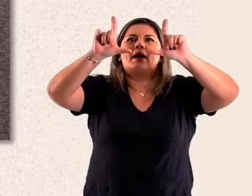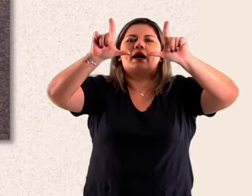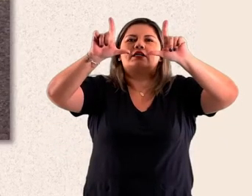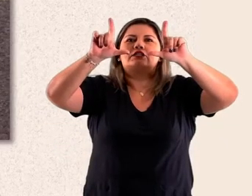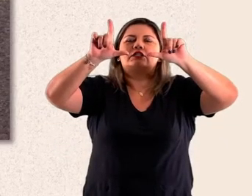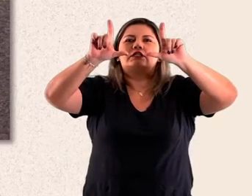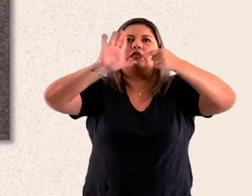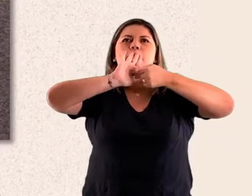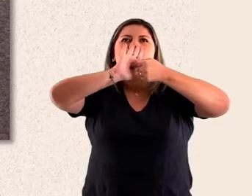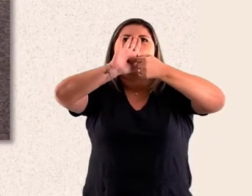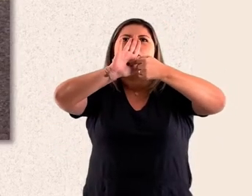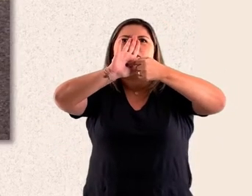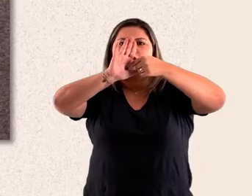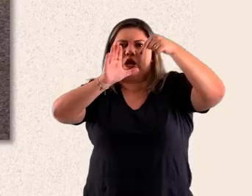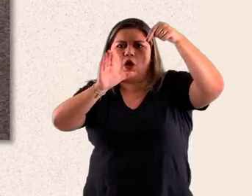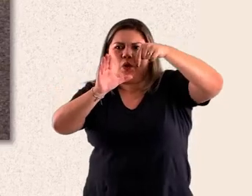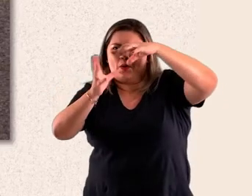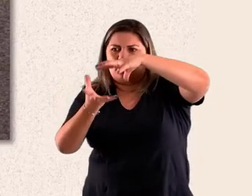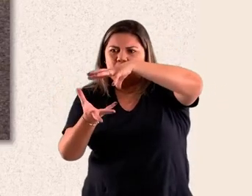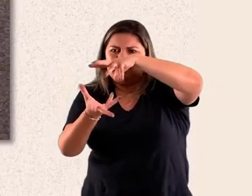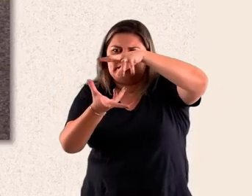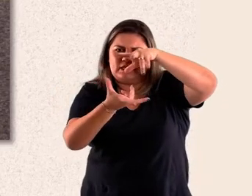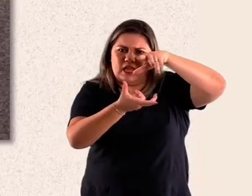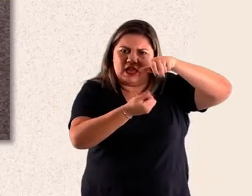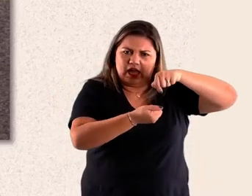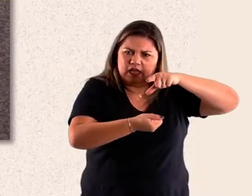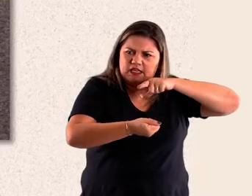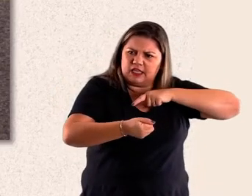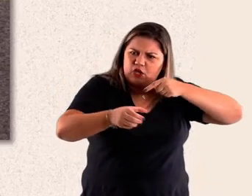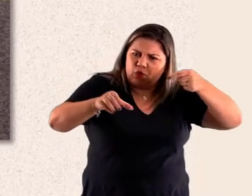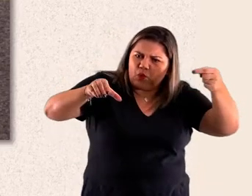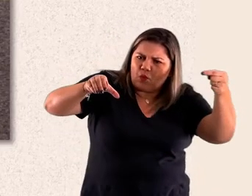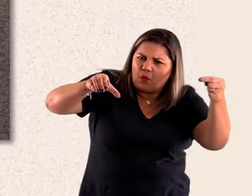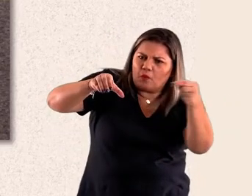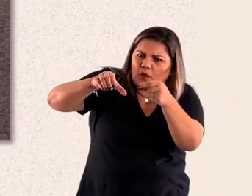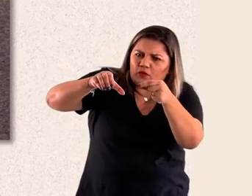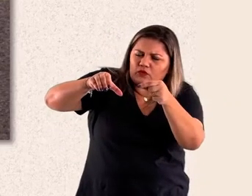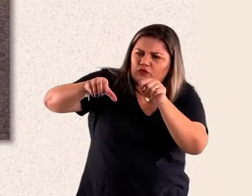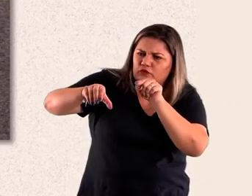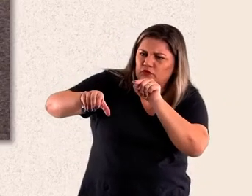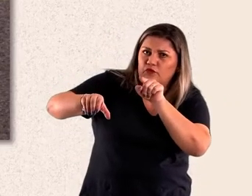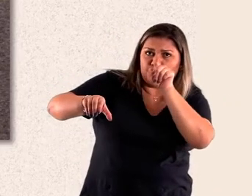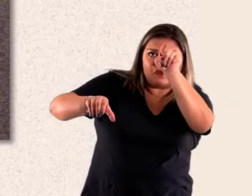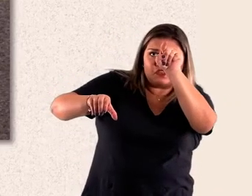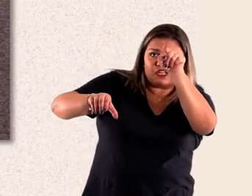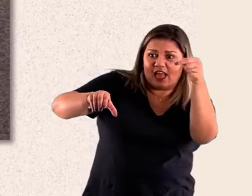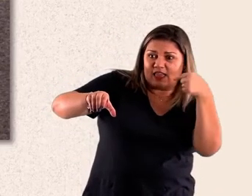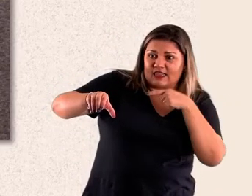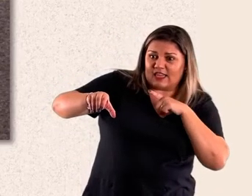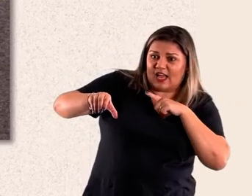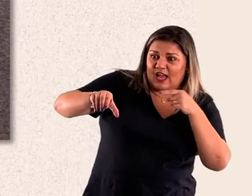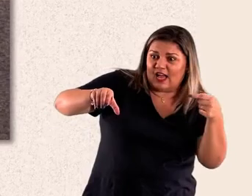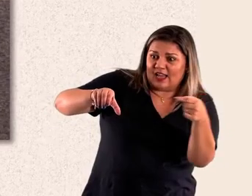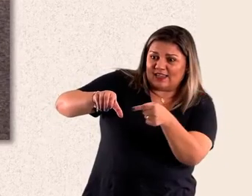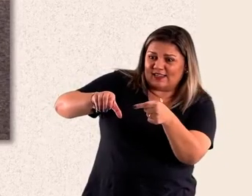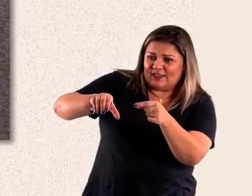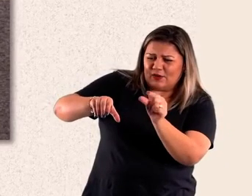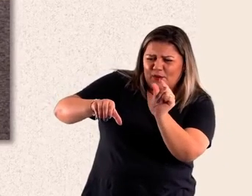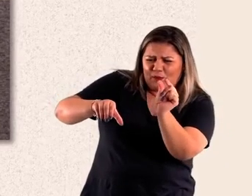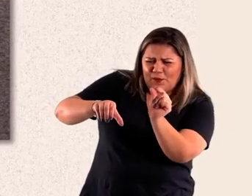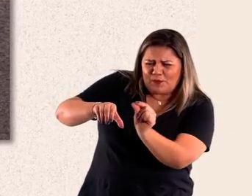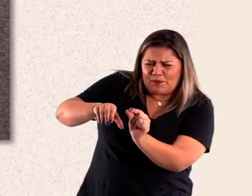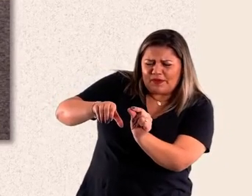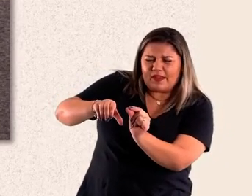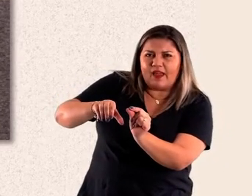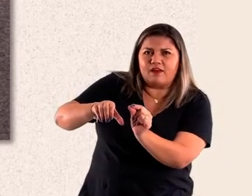planeta terra aí tem um pontinho Aí fala assim você está aqui é um nada né na verdade